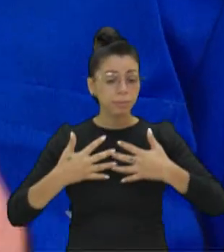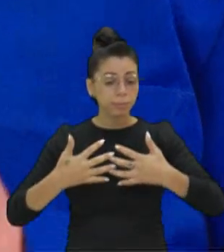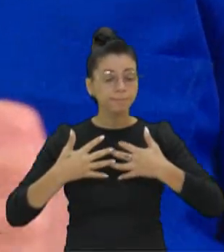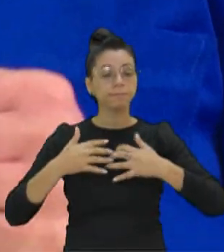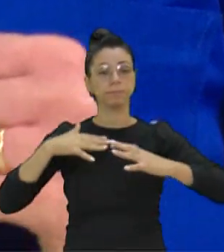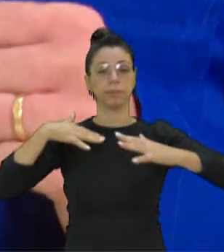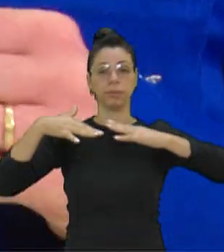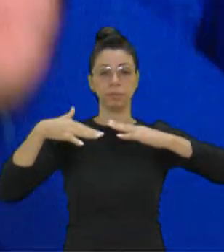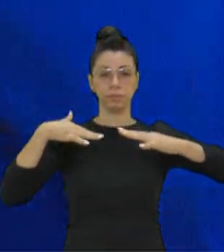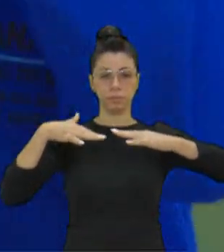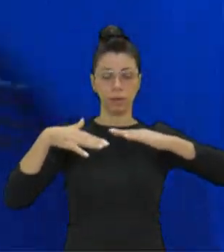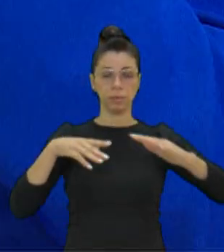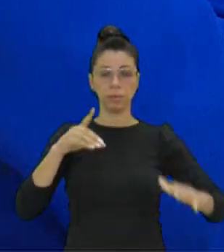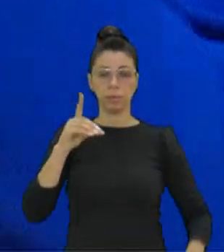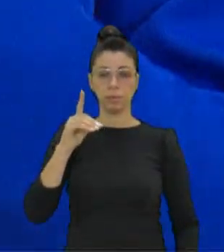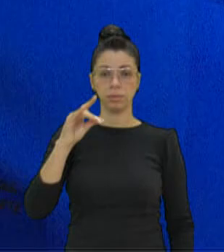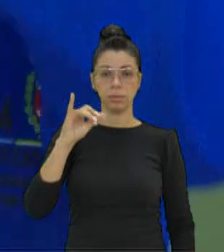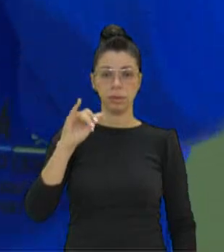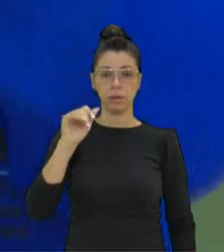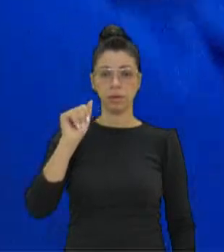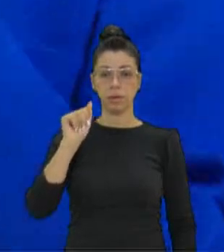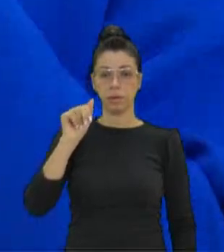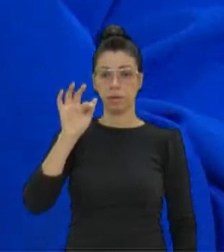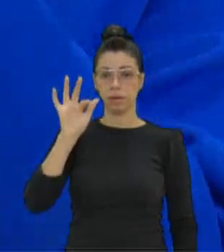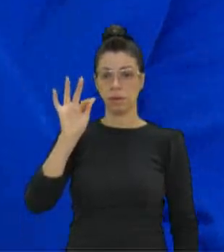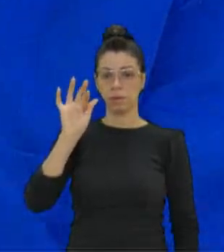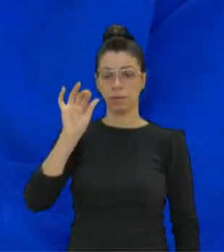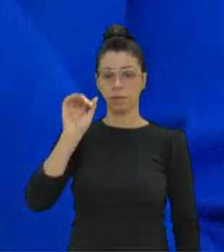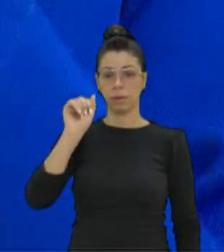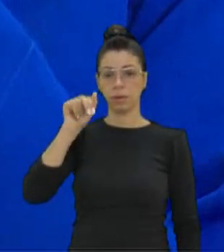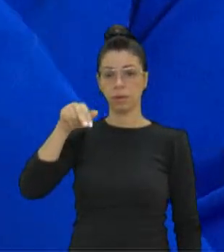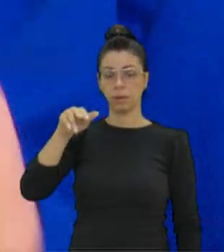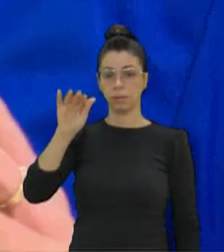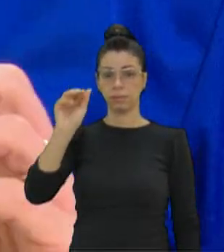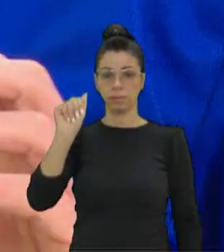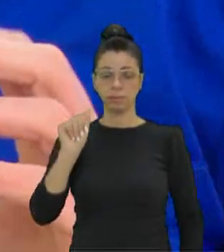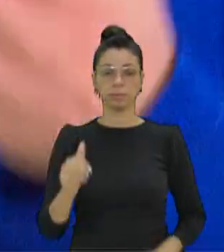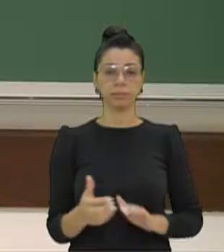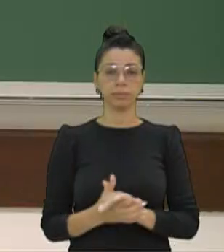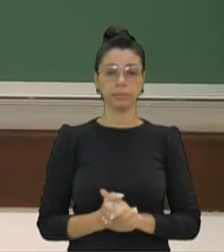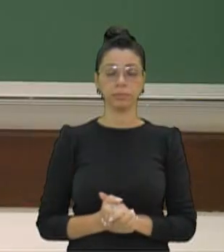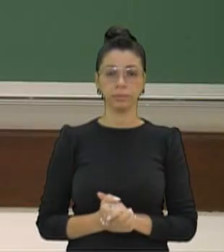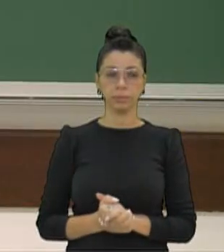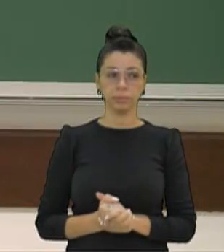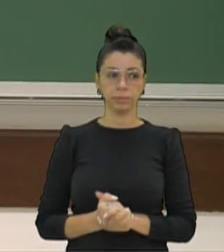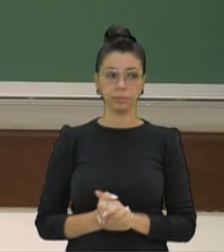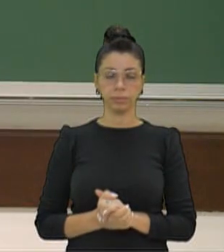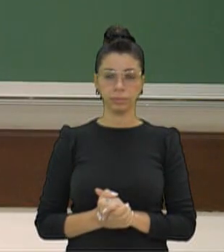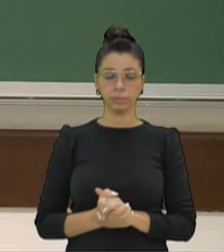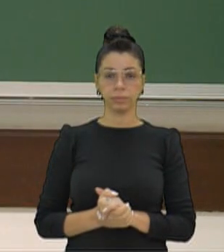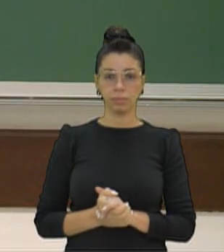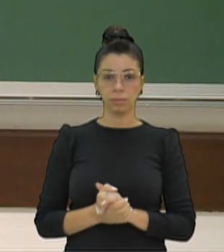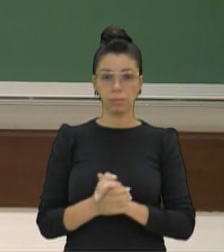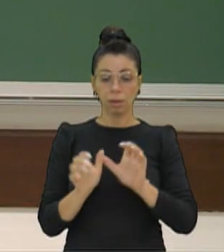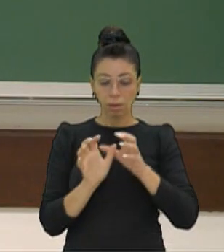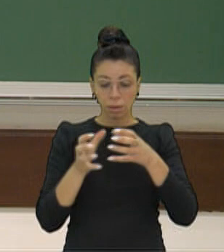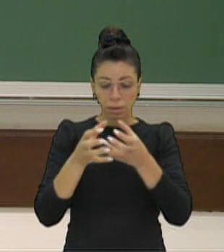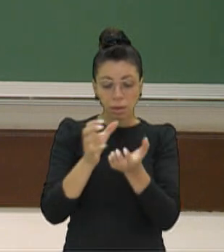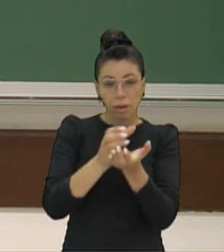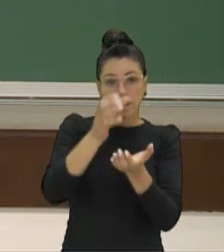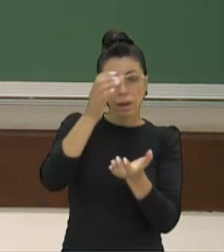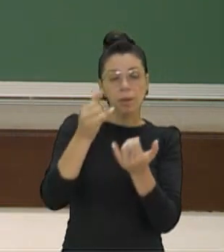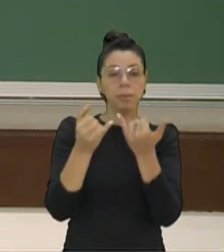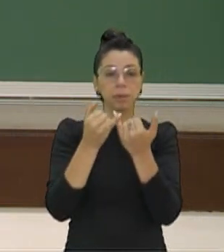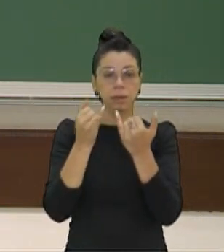nossa respiração. Então, olha só, aqui simulando, né, a garrafa PET, como se fosse a nossa caixa torácica,